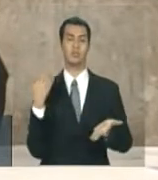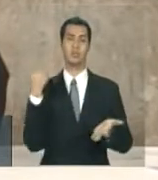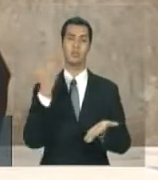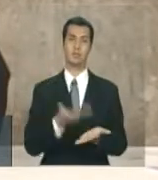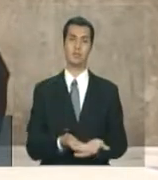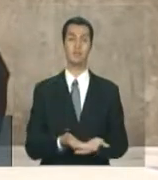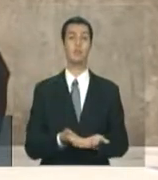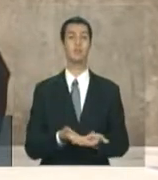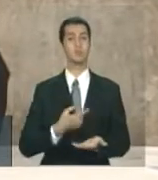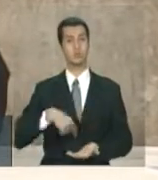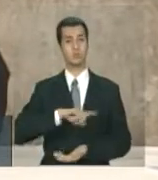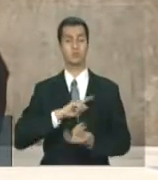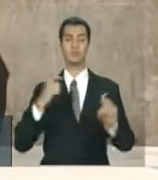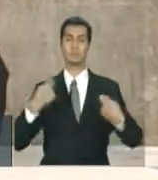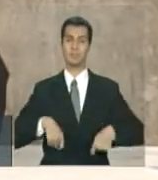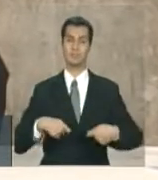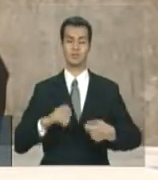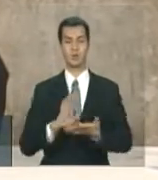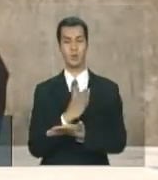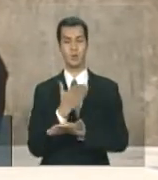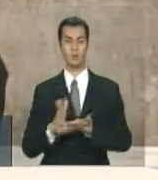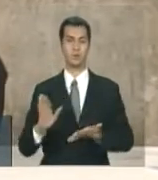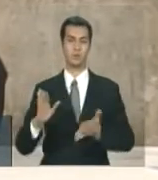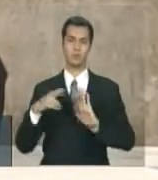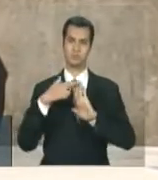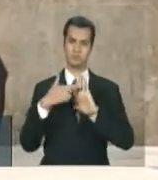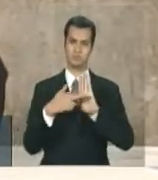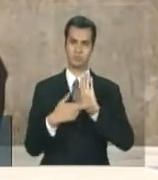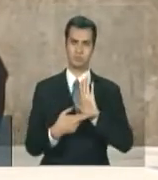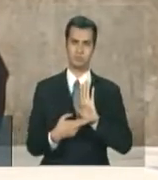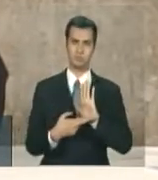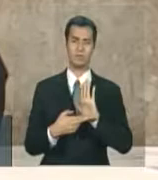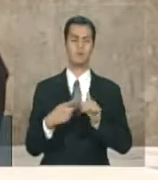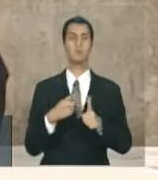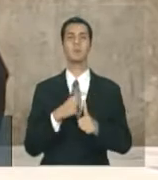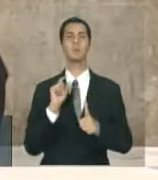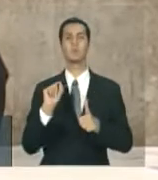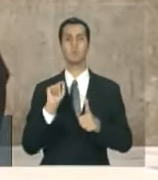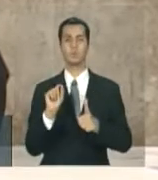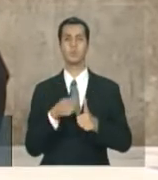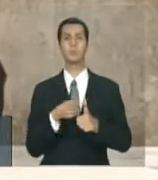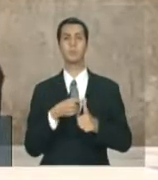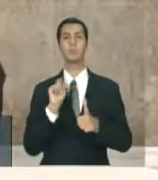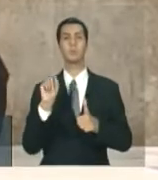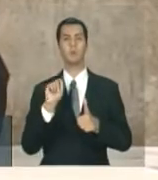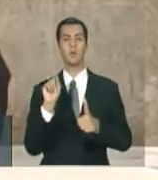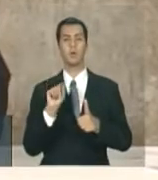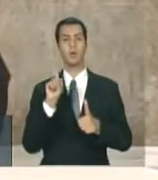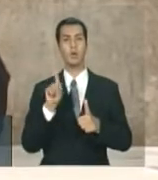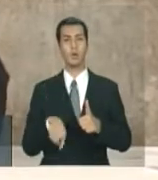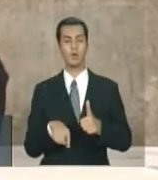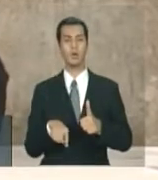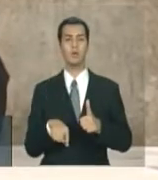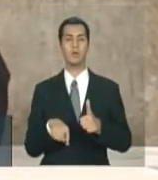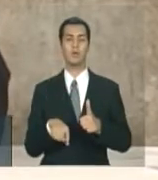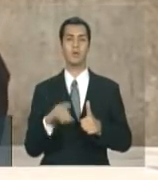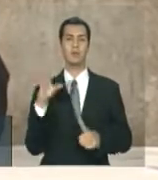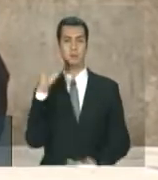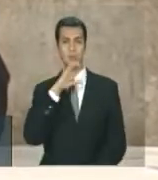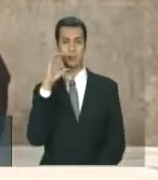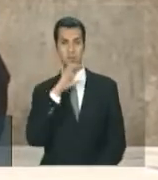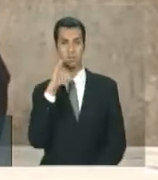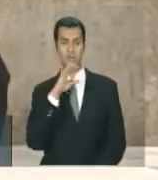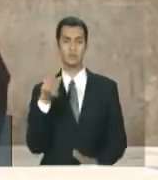a gente tem que cumprir alguns requisitos. O primeiro deles é a decretação da situação de emergência ou estado de calamidade pública